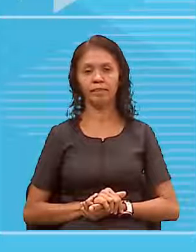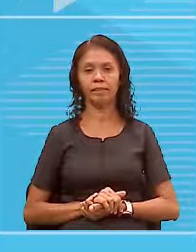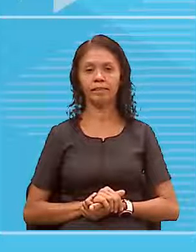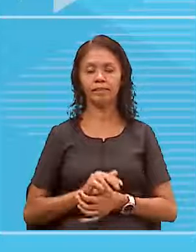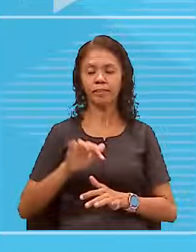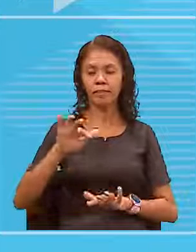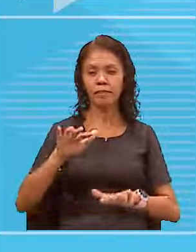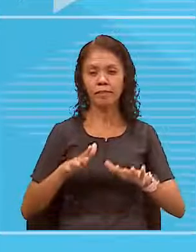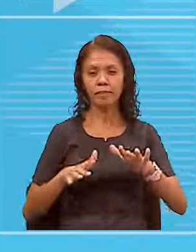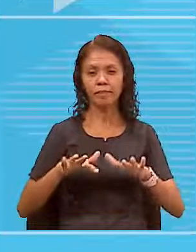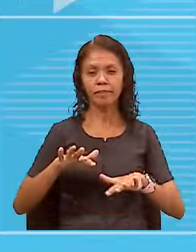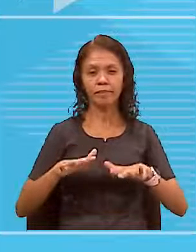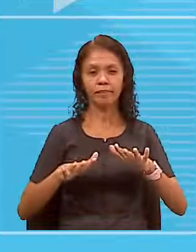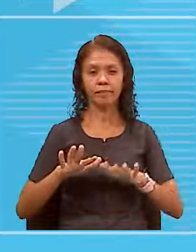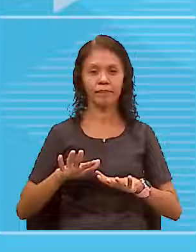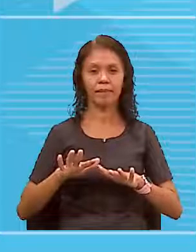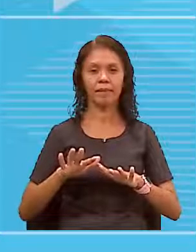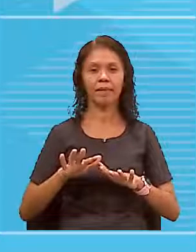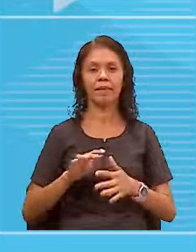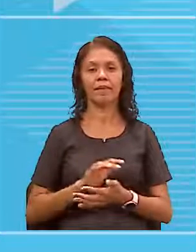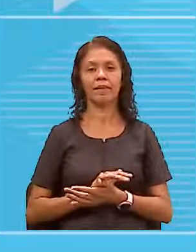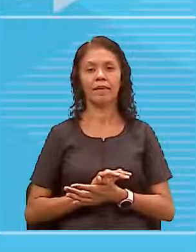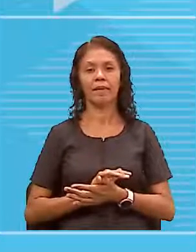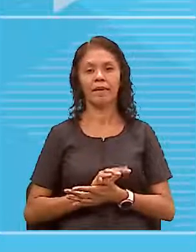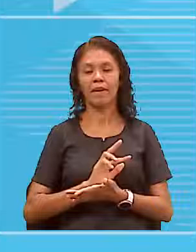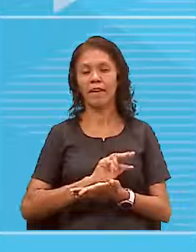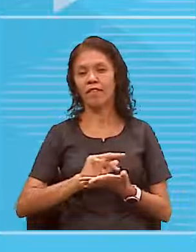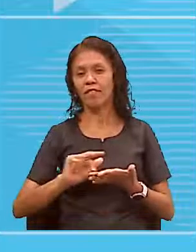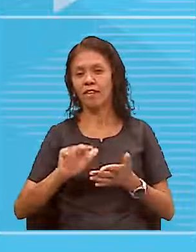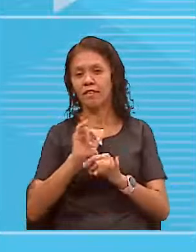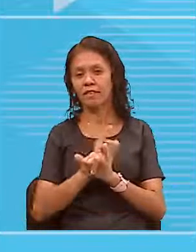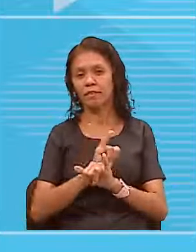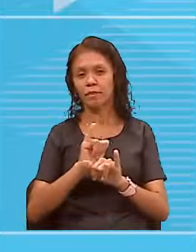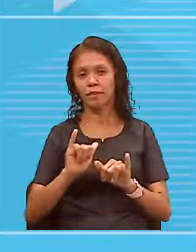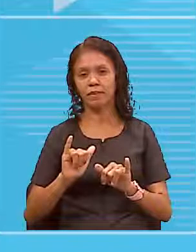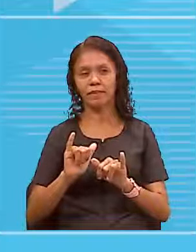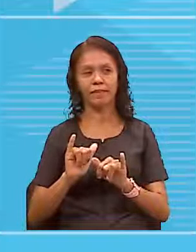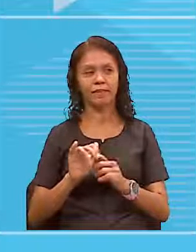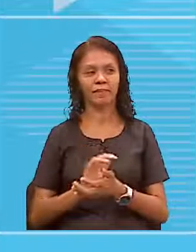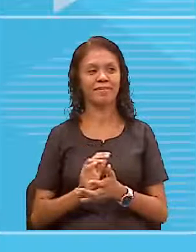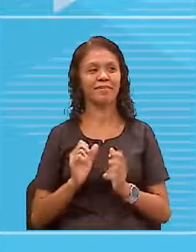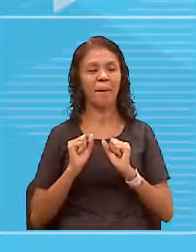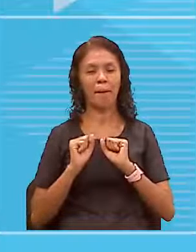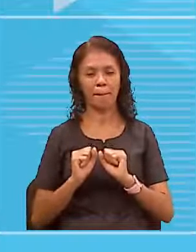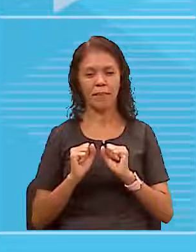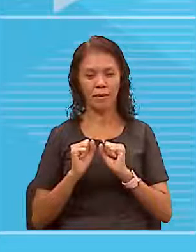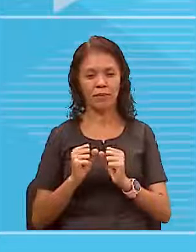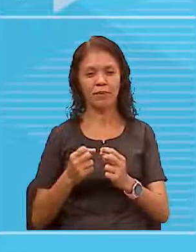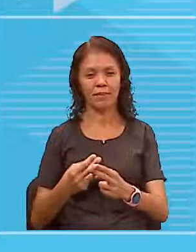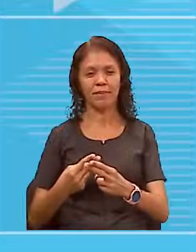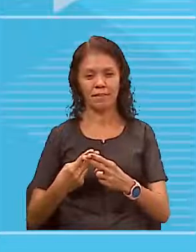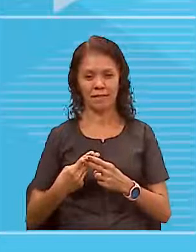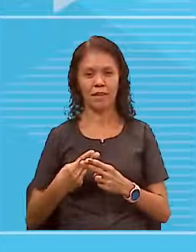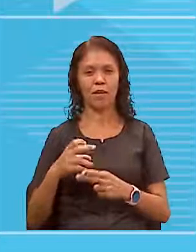média? Gente, é muito dado, né? Lembrando, gente, que a gente tem como fazer tudo isso aí no Excel, acredito?